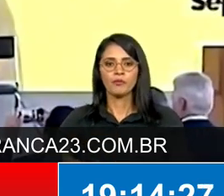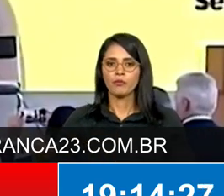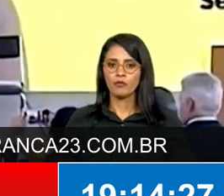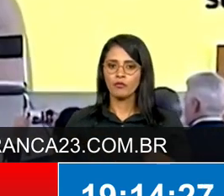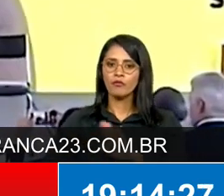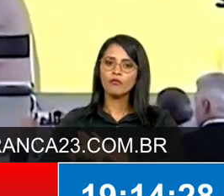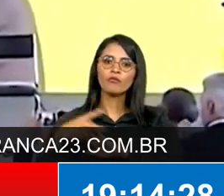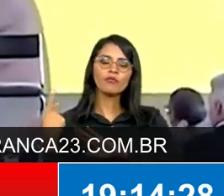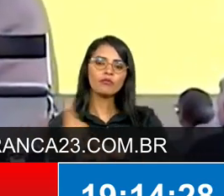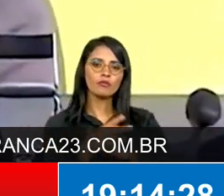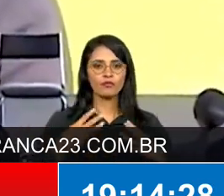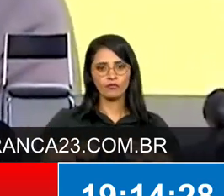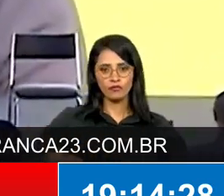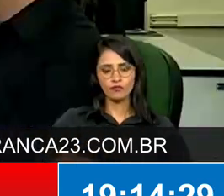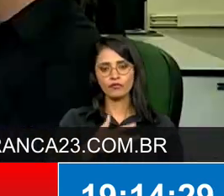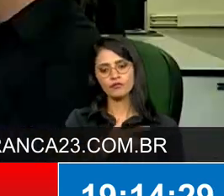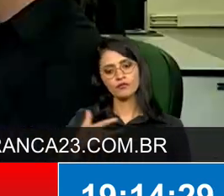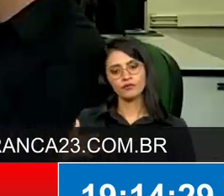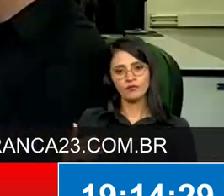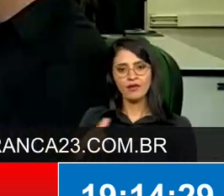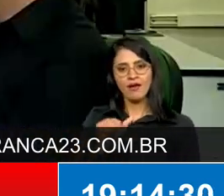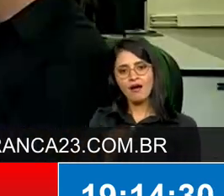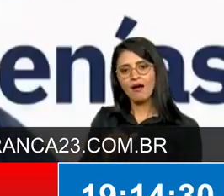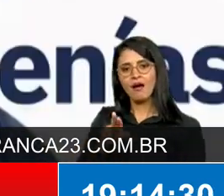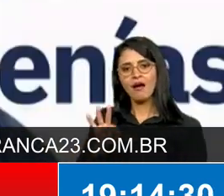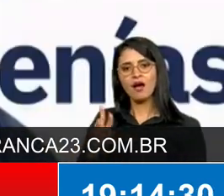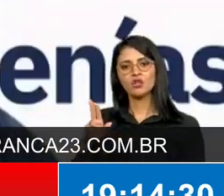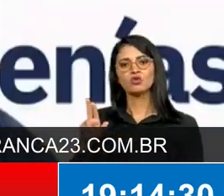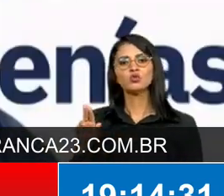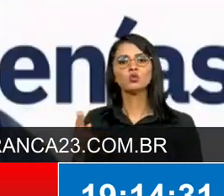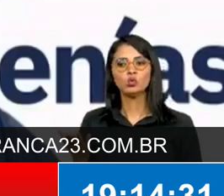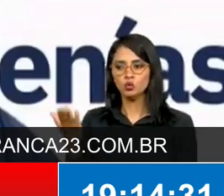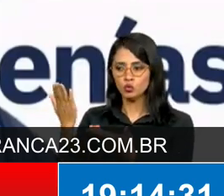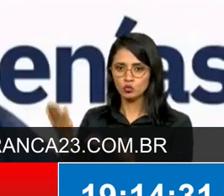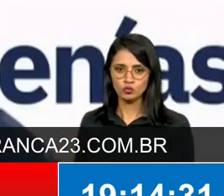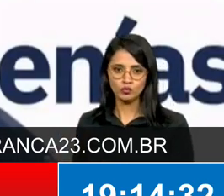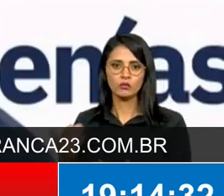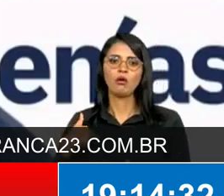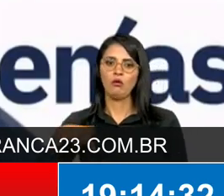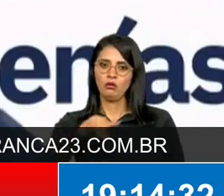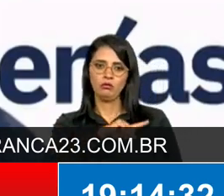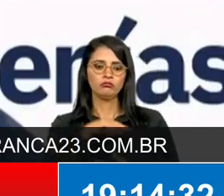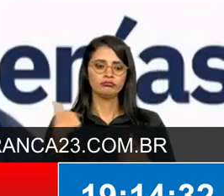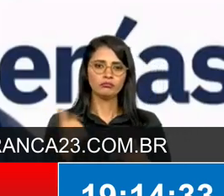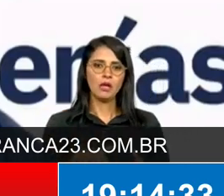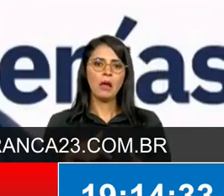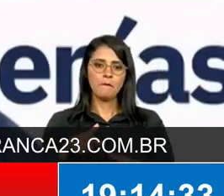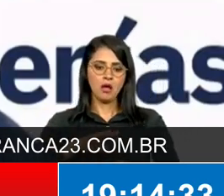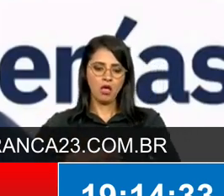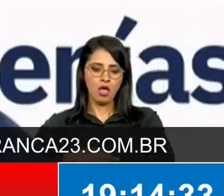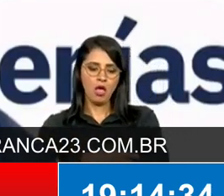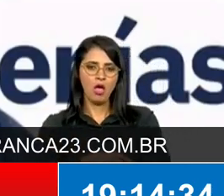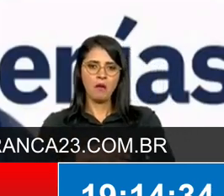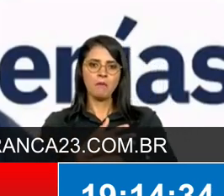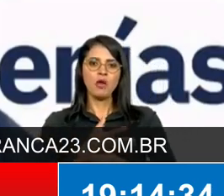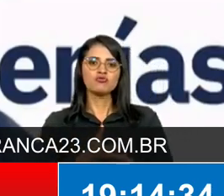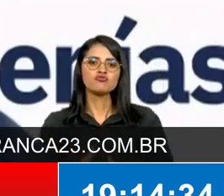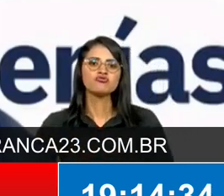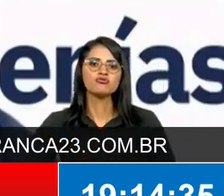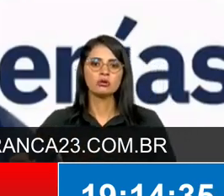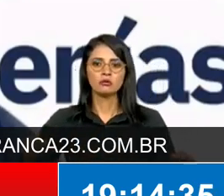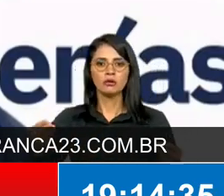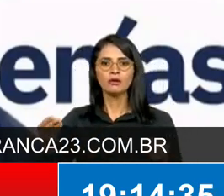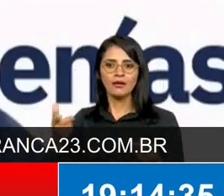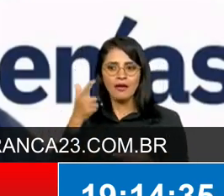faz parte do Ministério da Saúde, Arthur Custódio. A gente quer trabalhar na eliminação da hanseníase, mas uma eliminação que